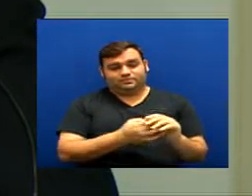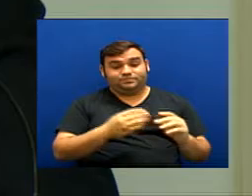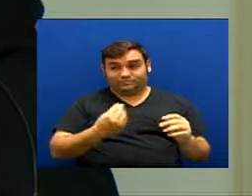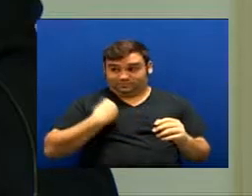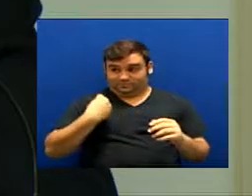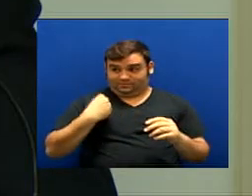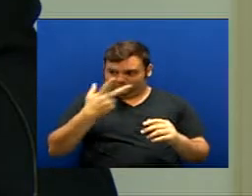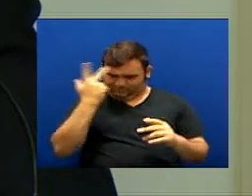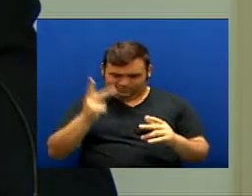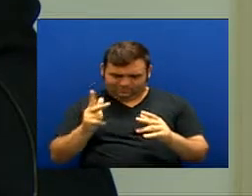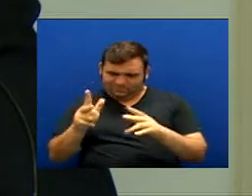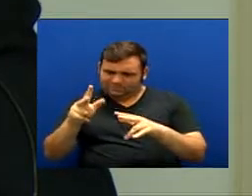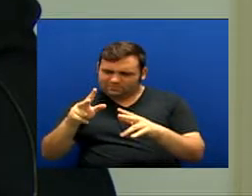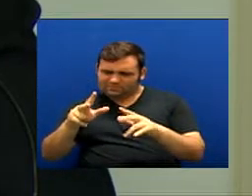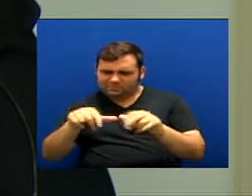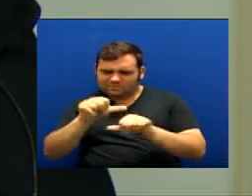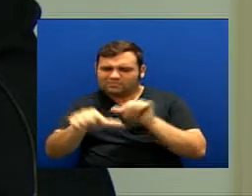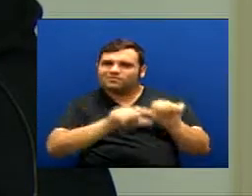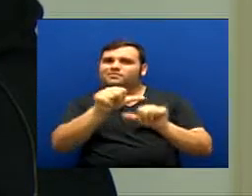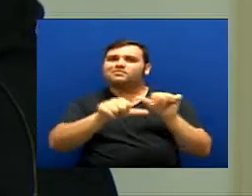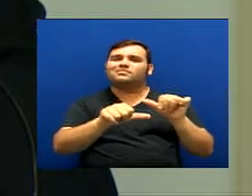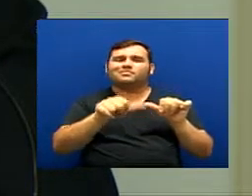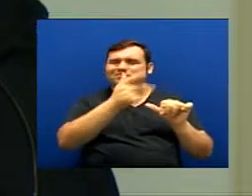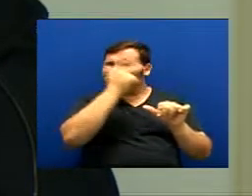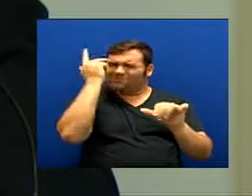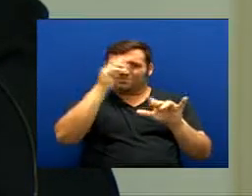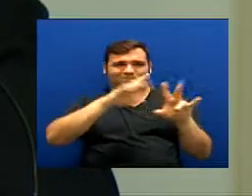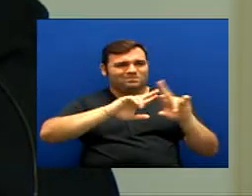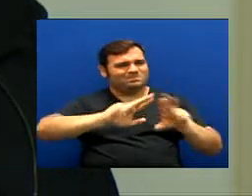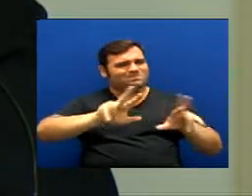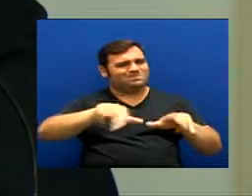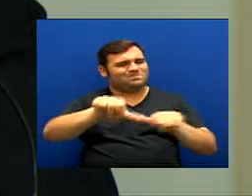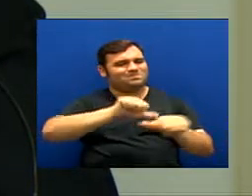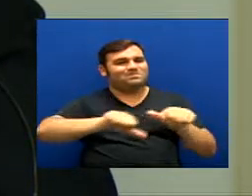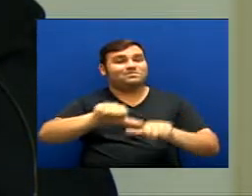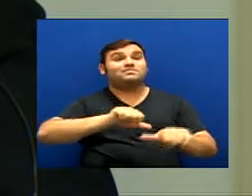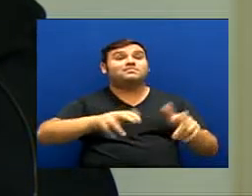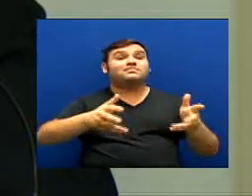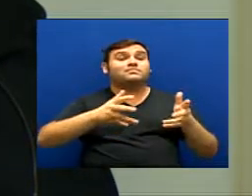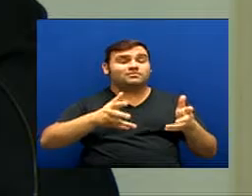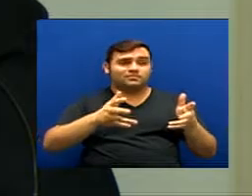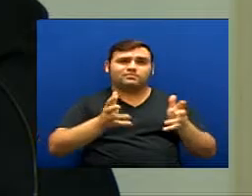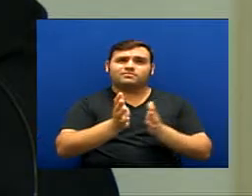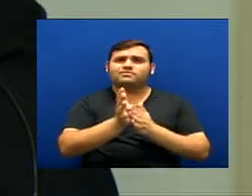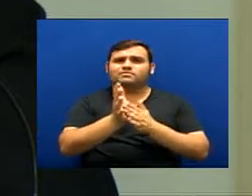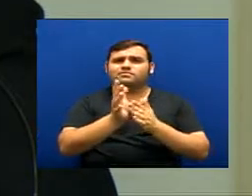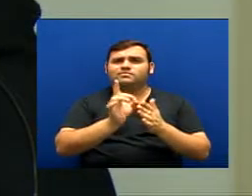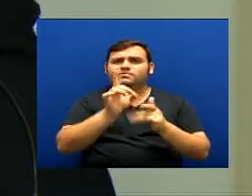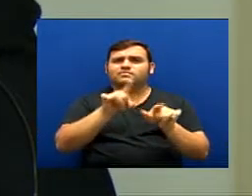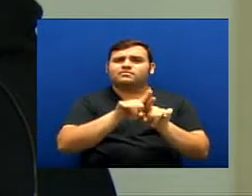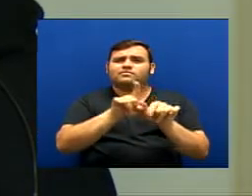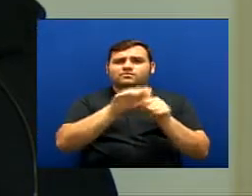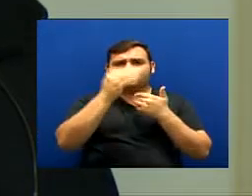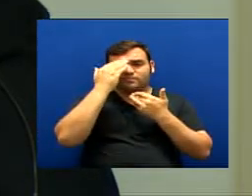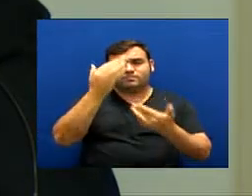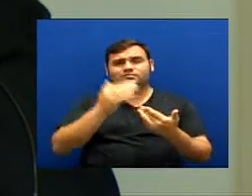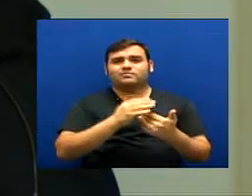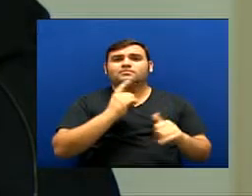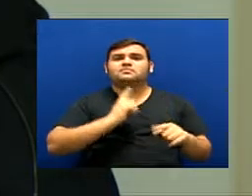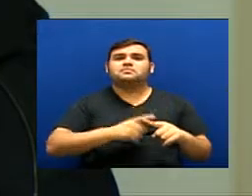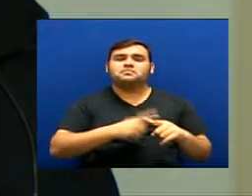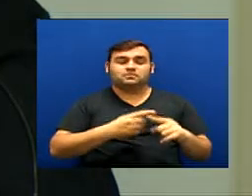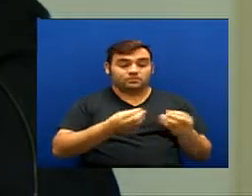porque a minha palavra, elas aumentarão os teus dias e acrescentarão anos